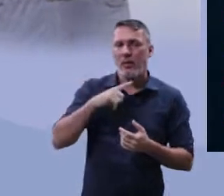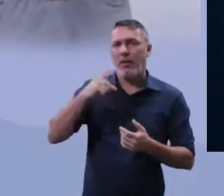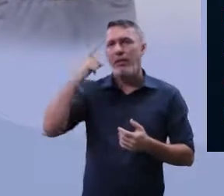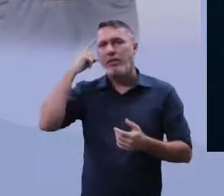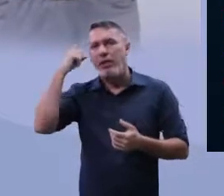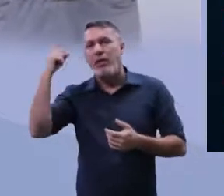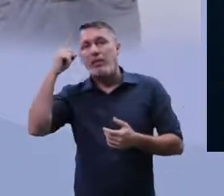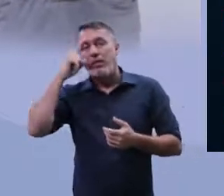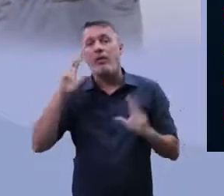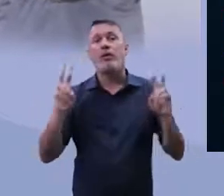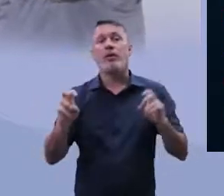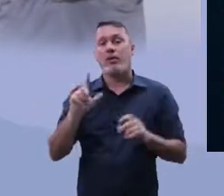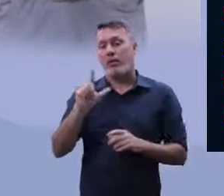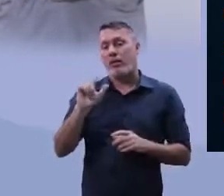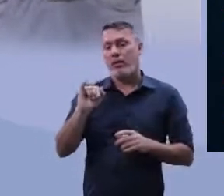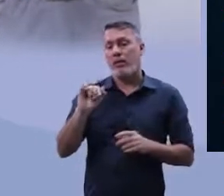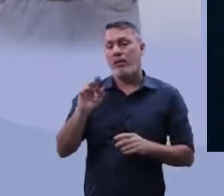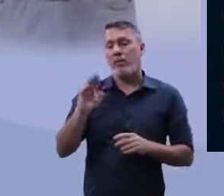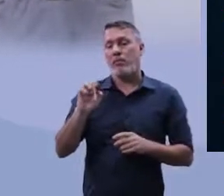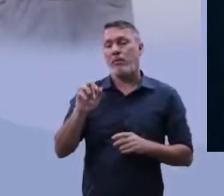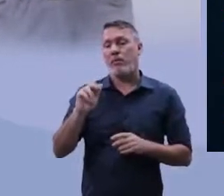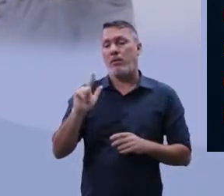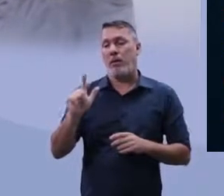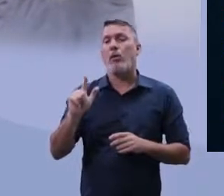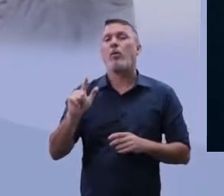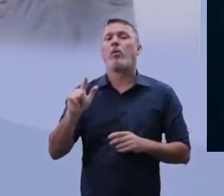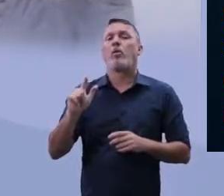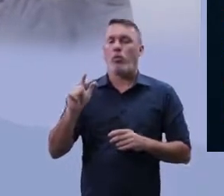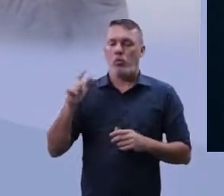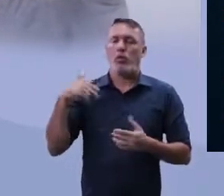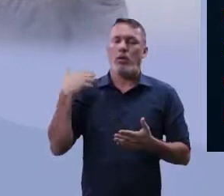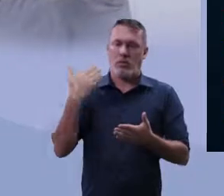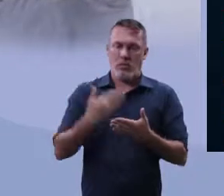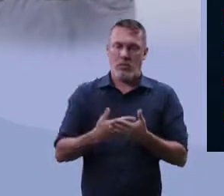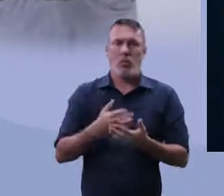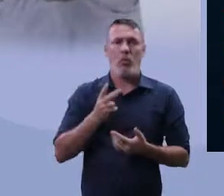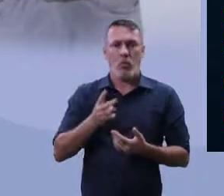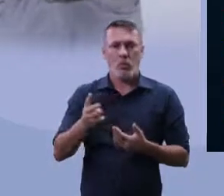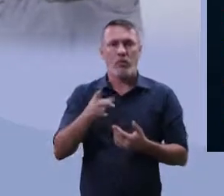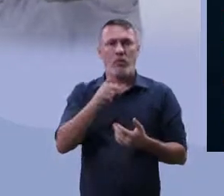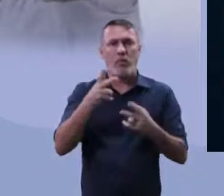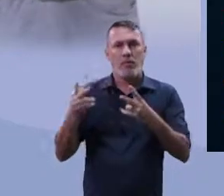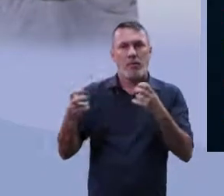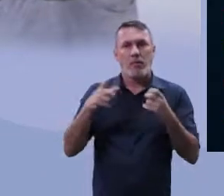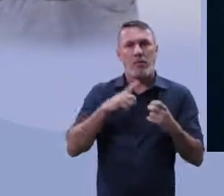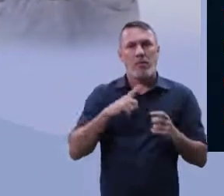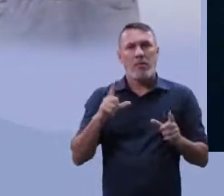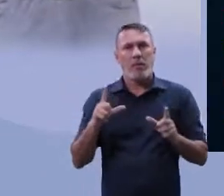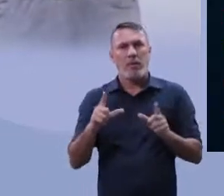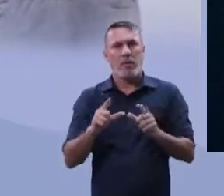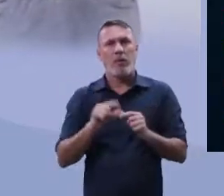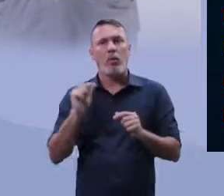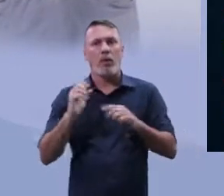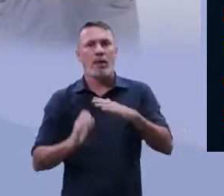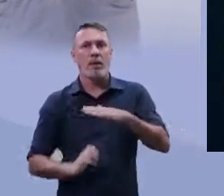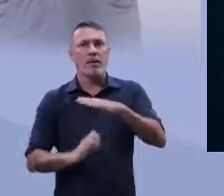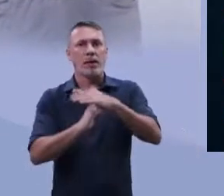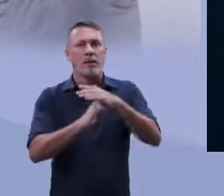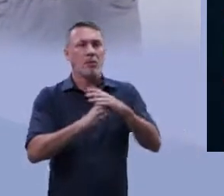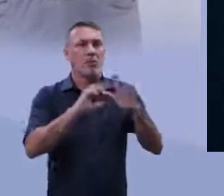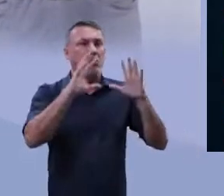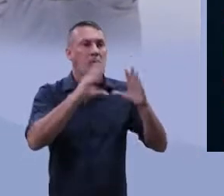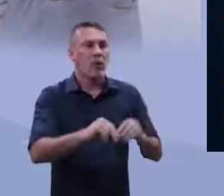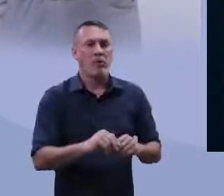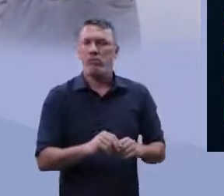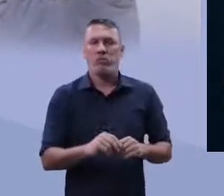que as ideias liberais elas vão permanecer. Né? Nós vamos começar a ver que ocorre uma diminuição da intervenção